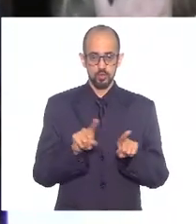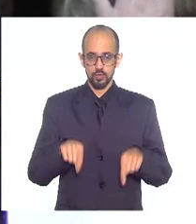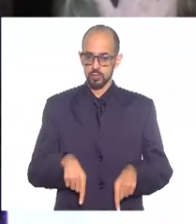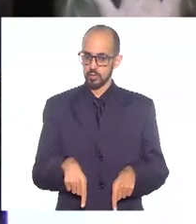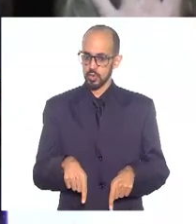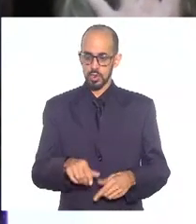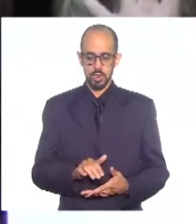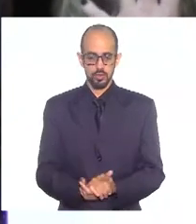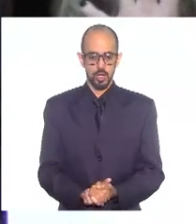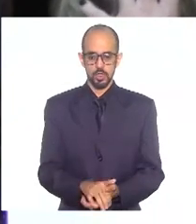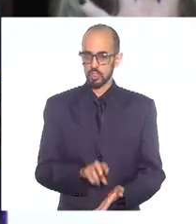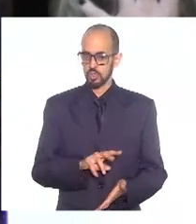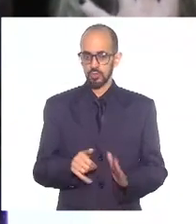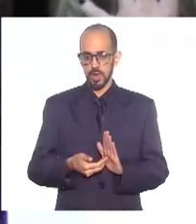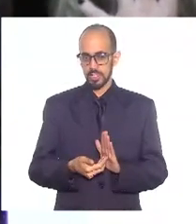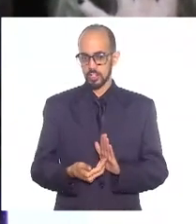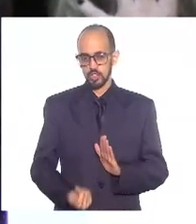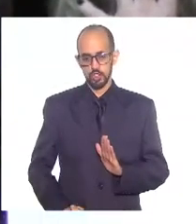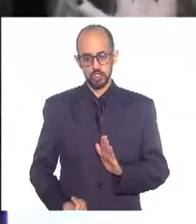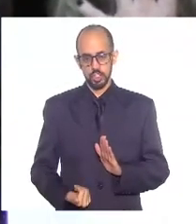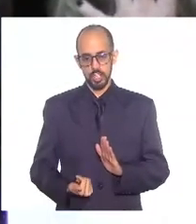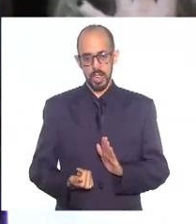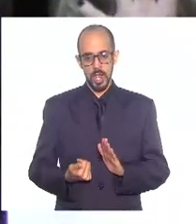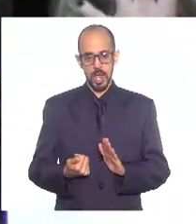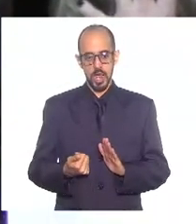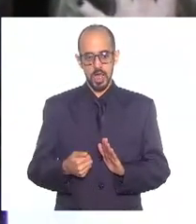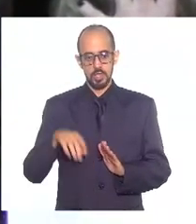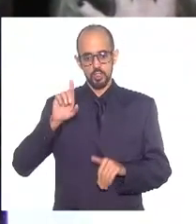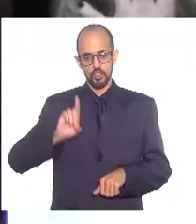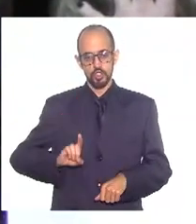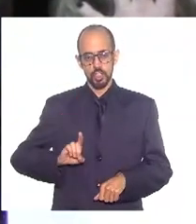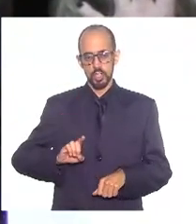vamos tirar direito de nenhum servidor.